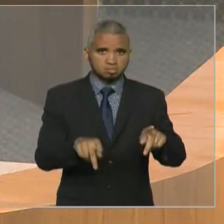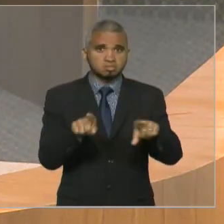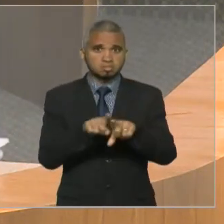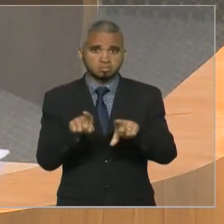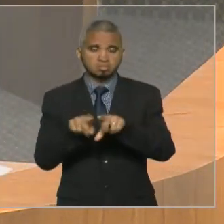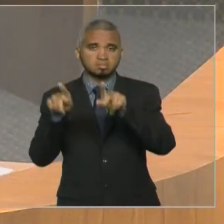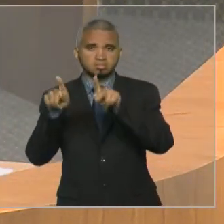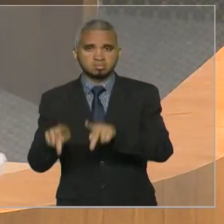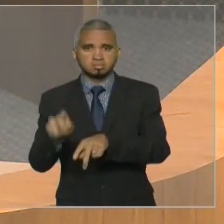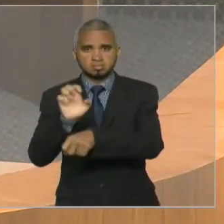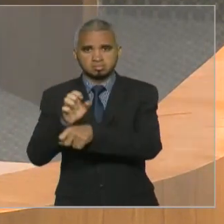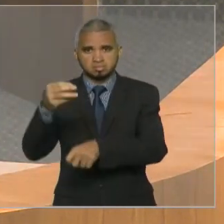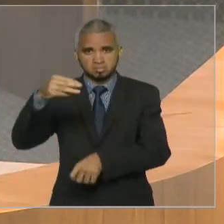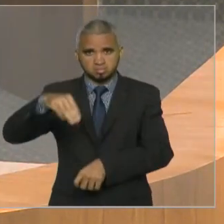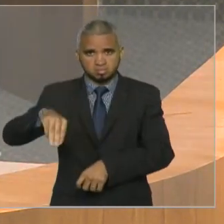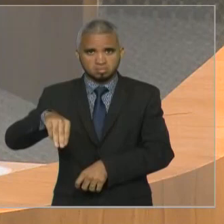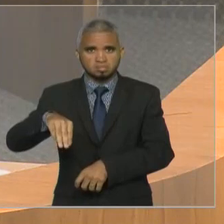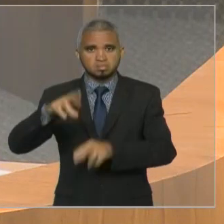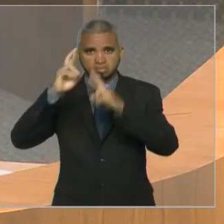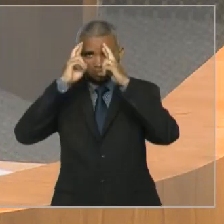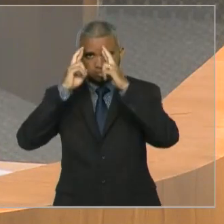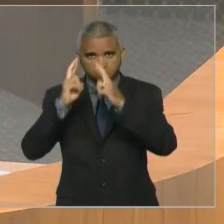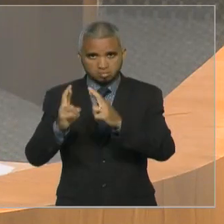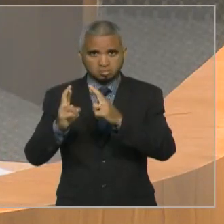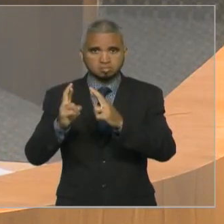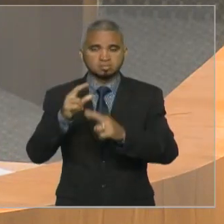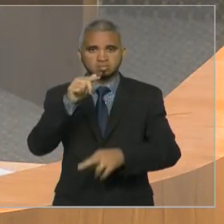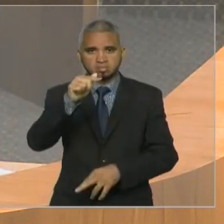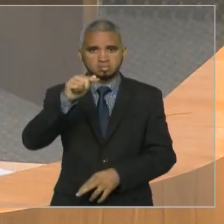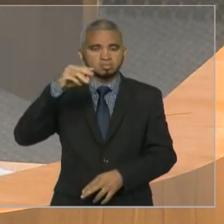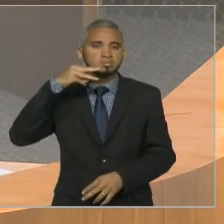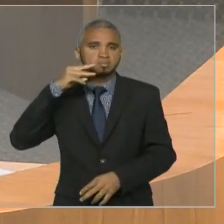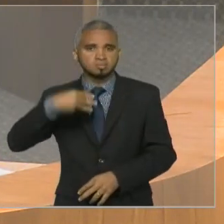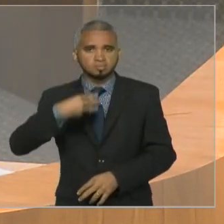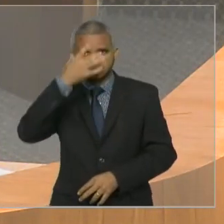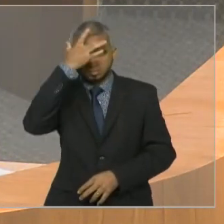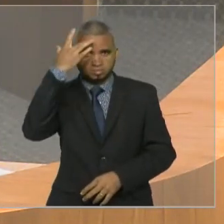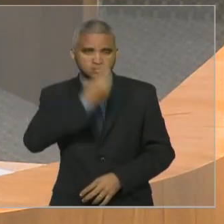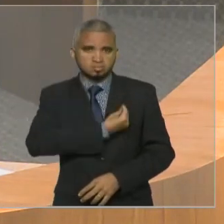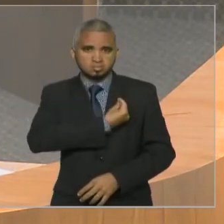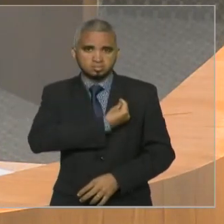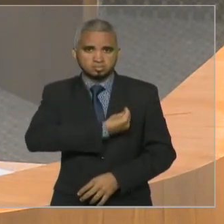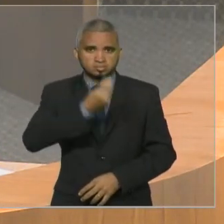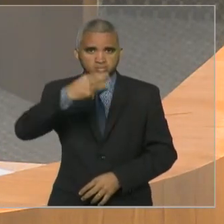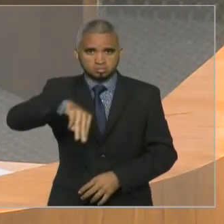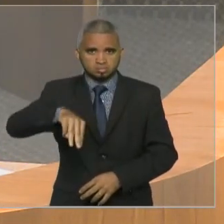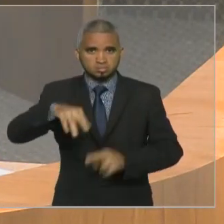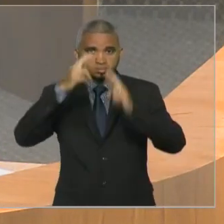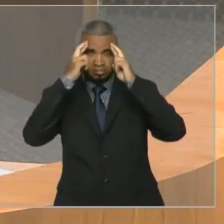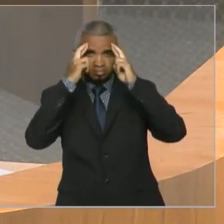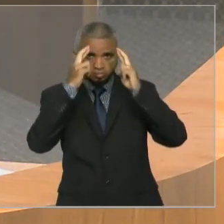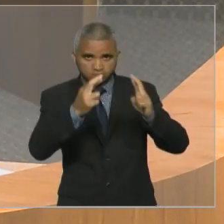ao povo do Estado do Maranhão. Respeita os seus 7 milhões de habitantes. Respeita os servidores